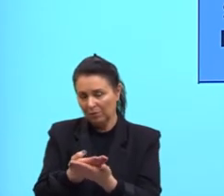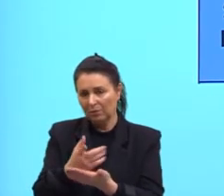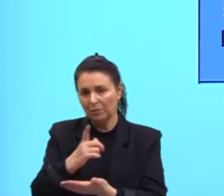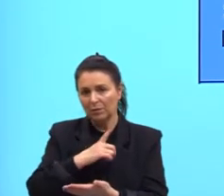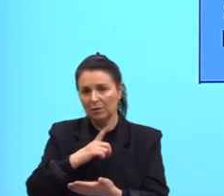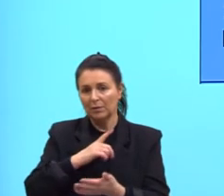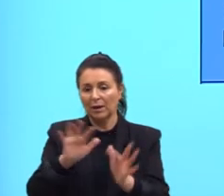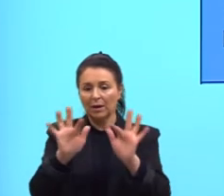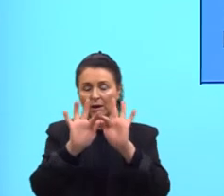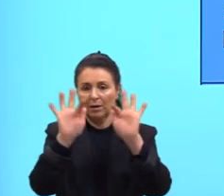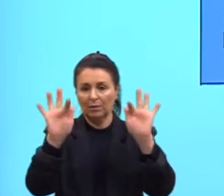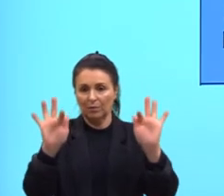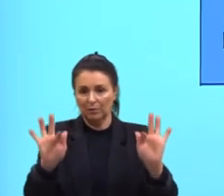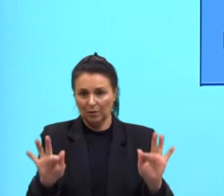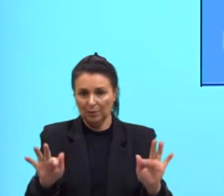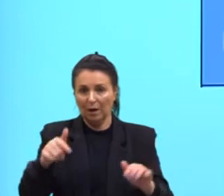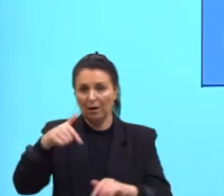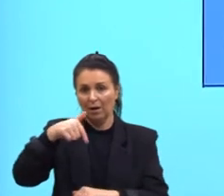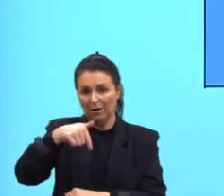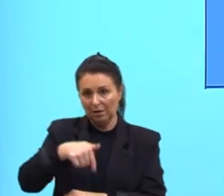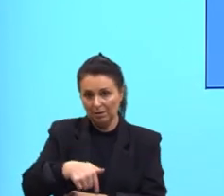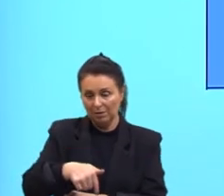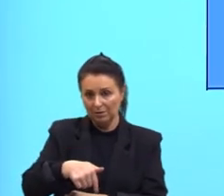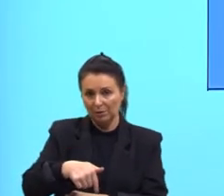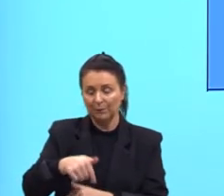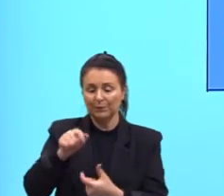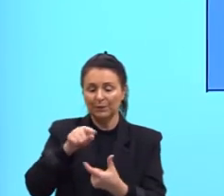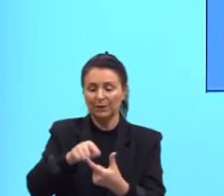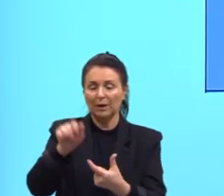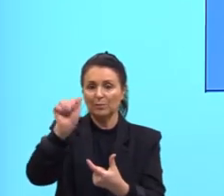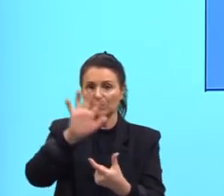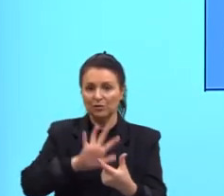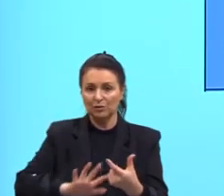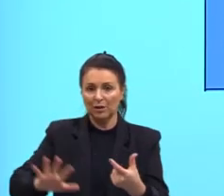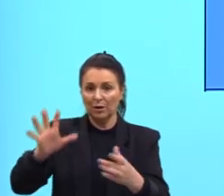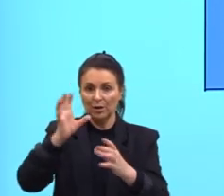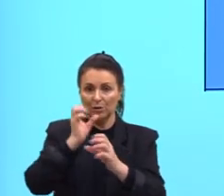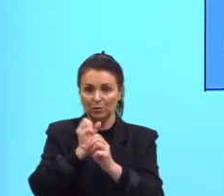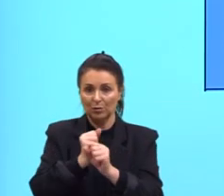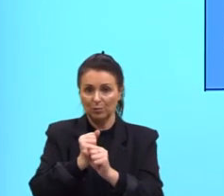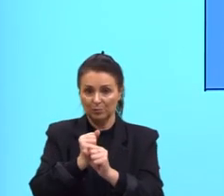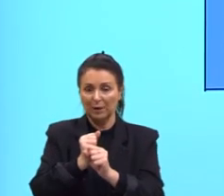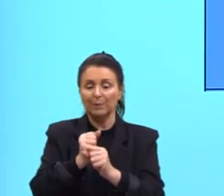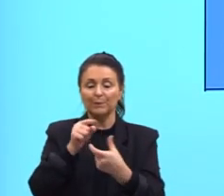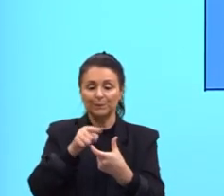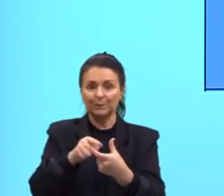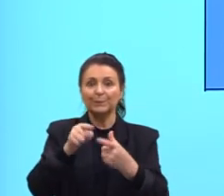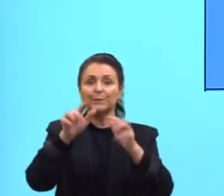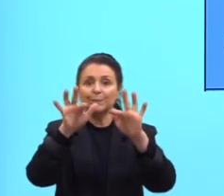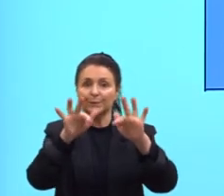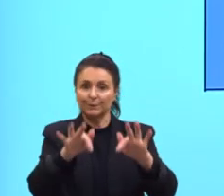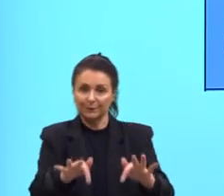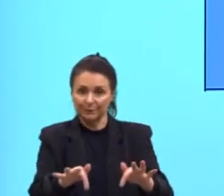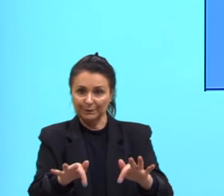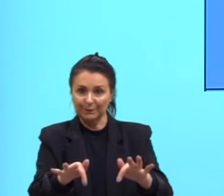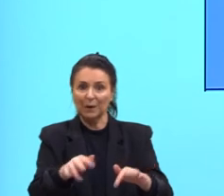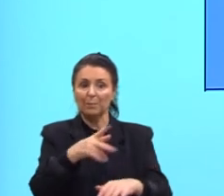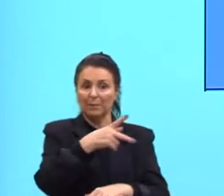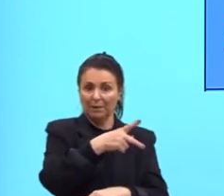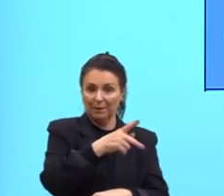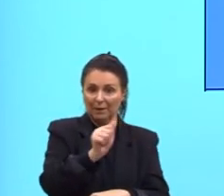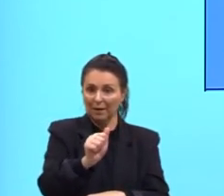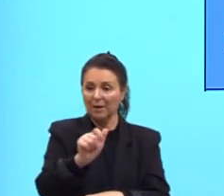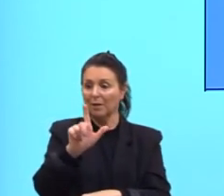as fórmulas né para razão termo geral e soma infinita dos termos agora tanto para